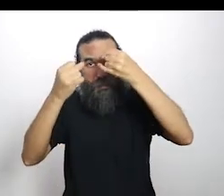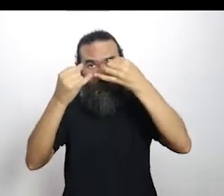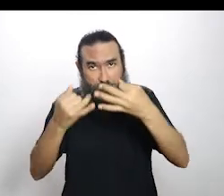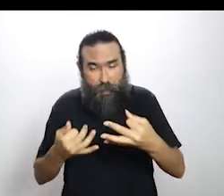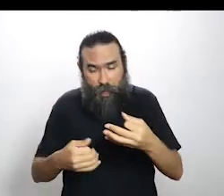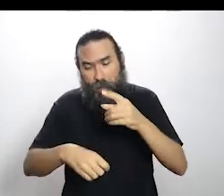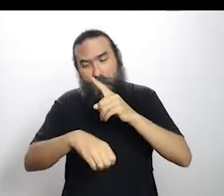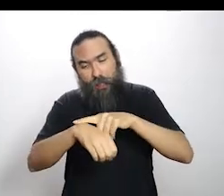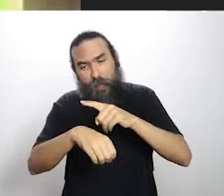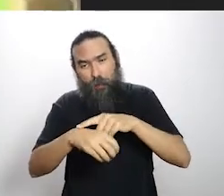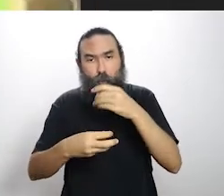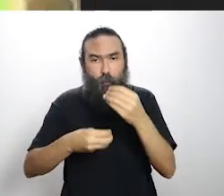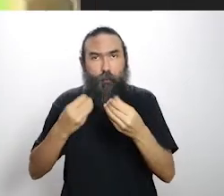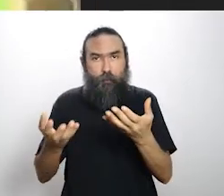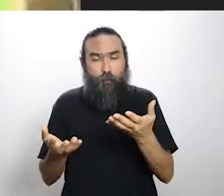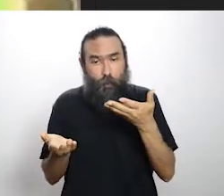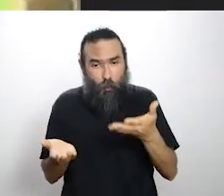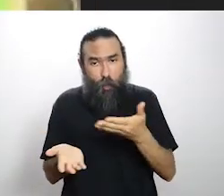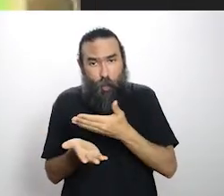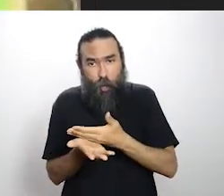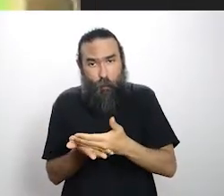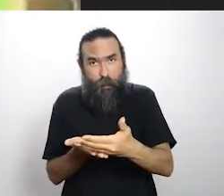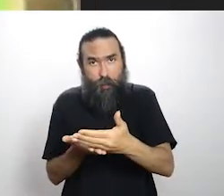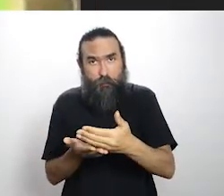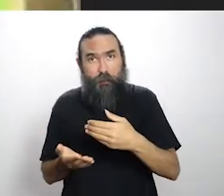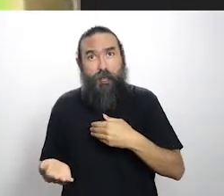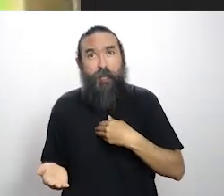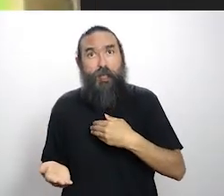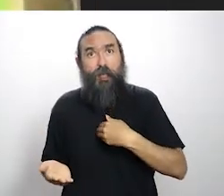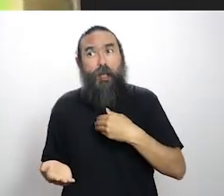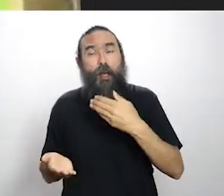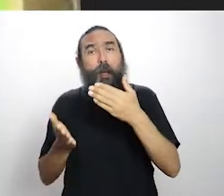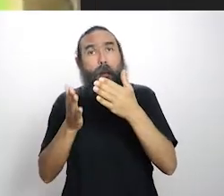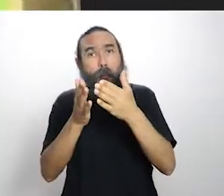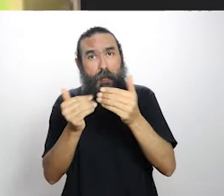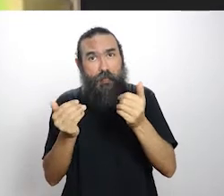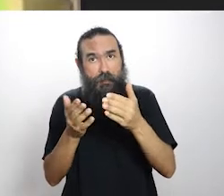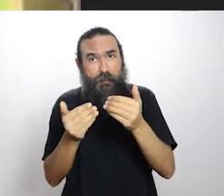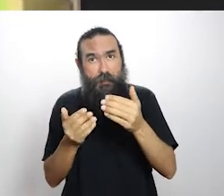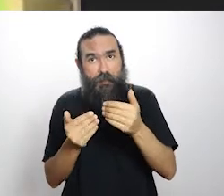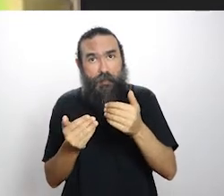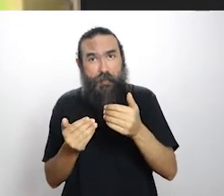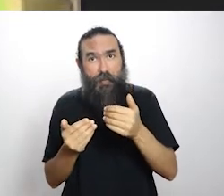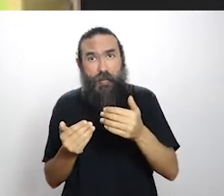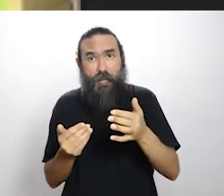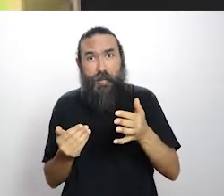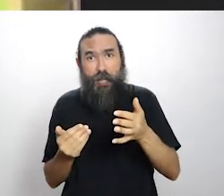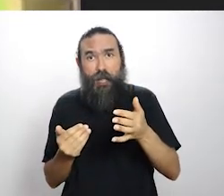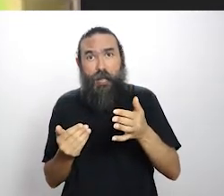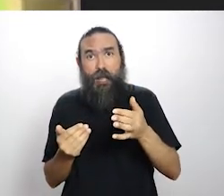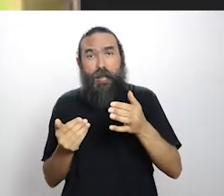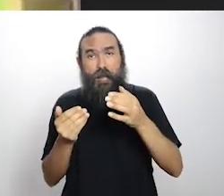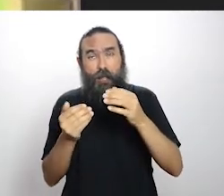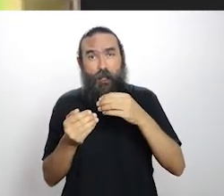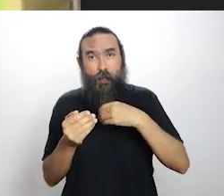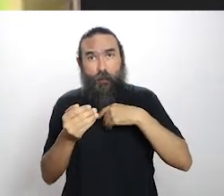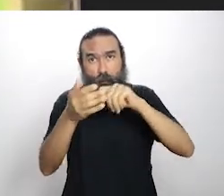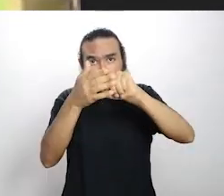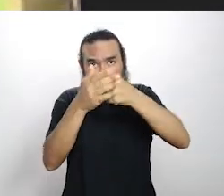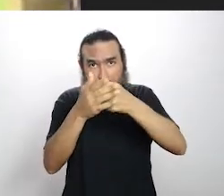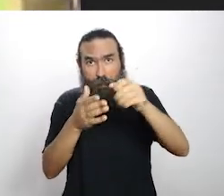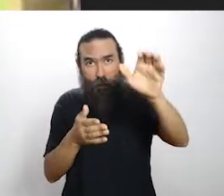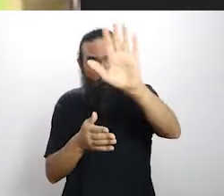tempo e a gente vai começar. Eu vou desligar o microfone de todo mundo e vou liberar quando for o momento de falar, tá